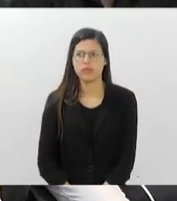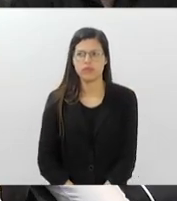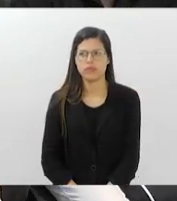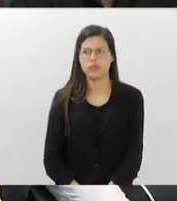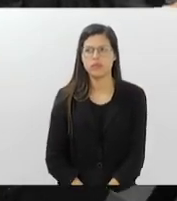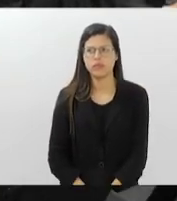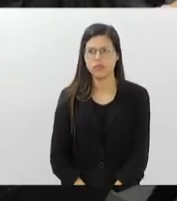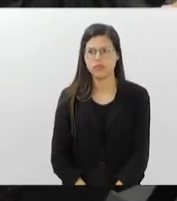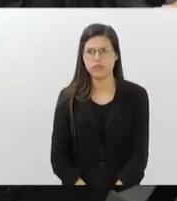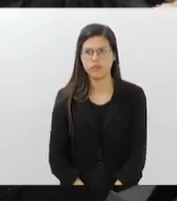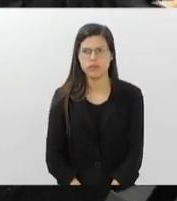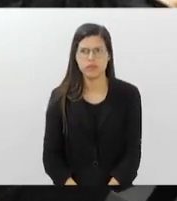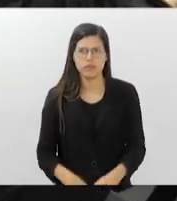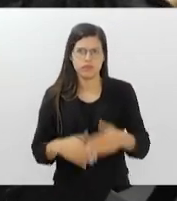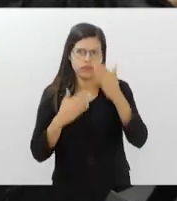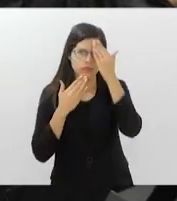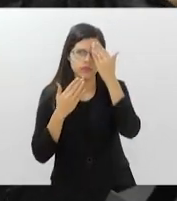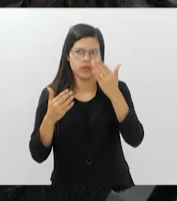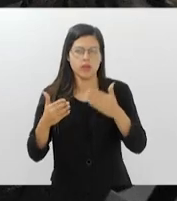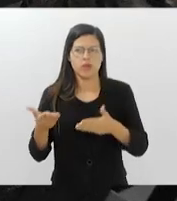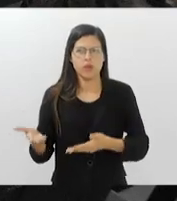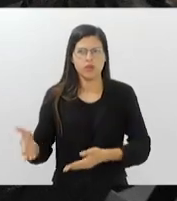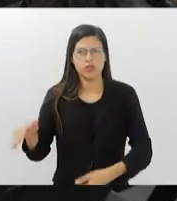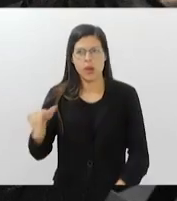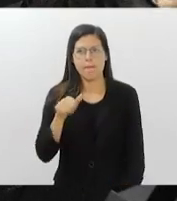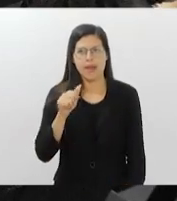Obrigada Lulu queria chamar a Ágata